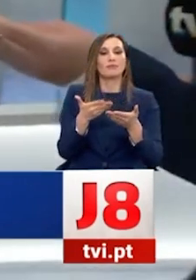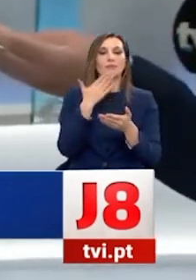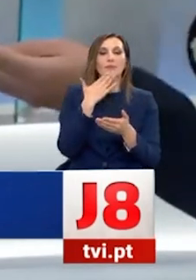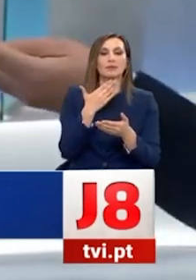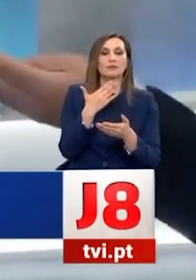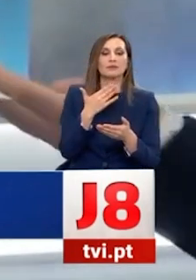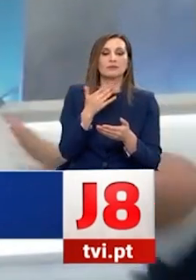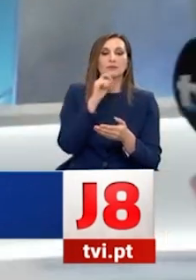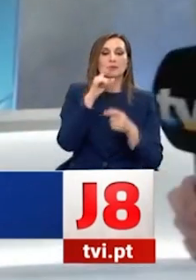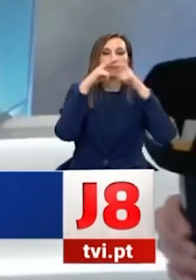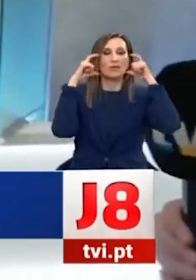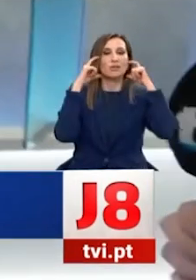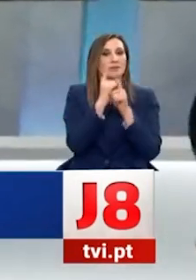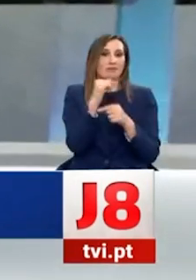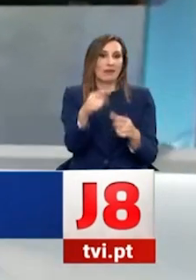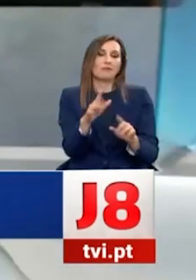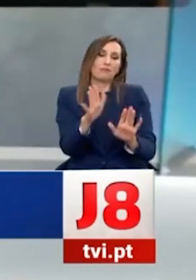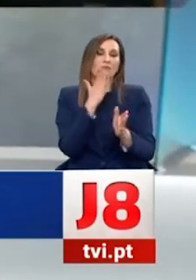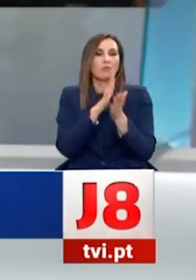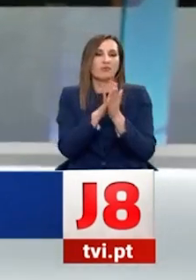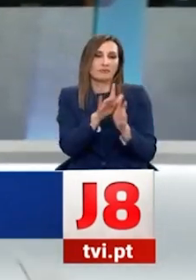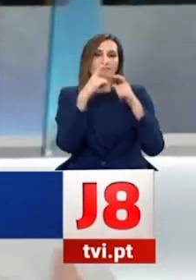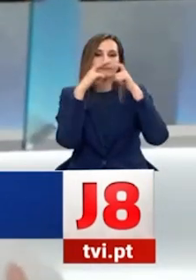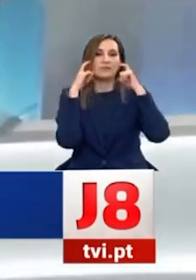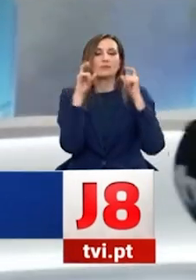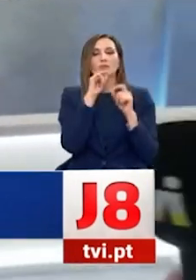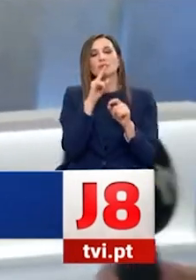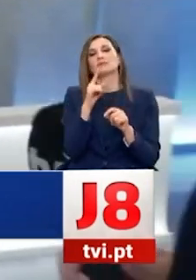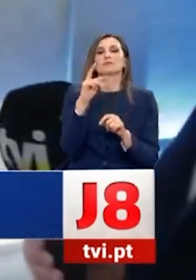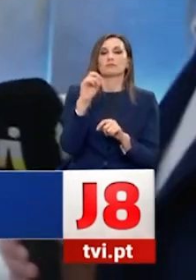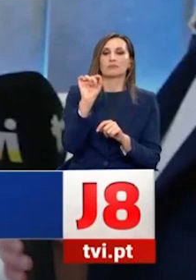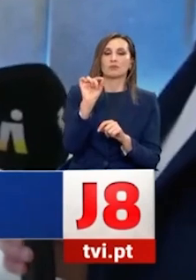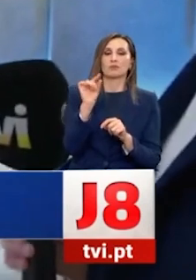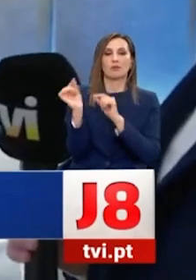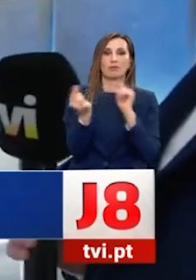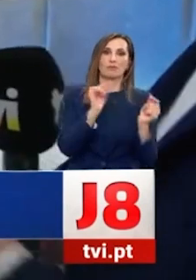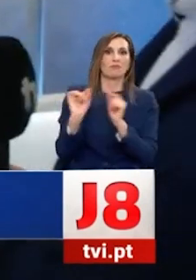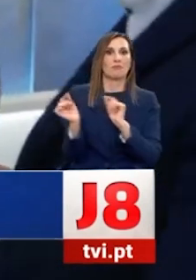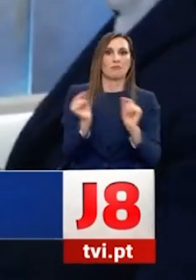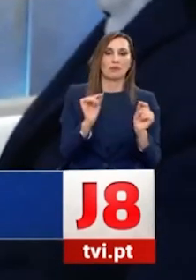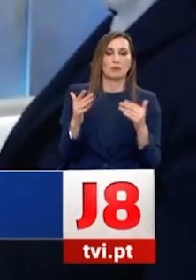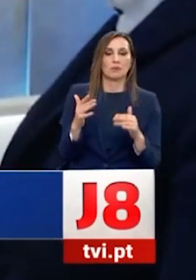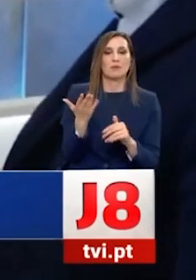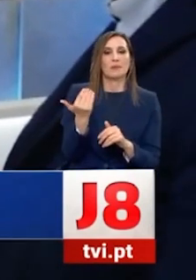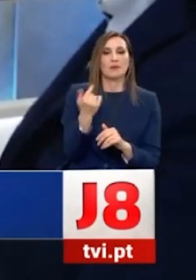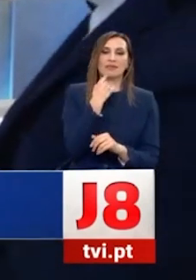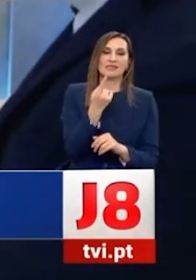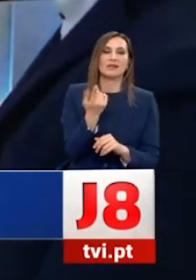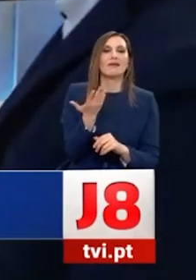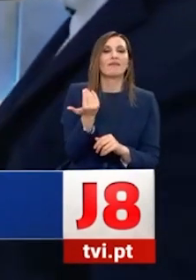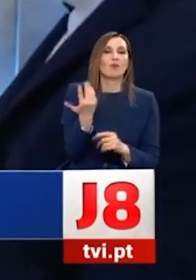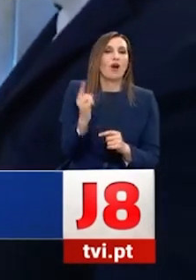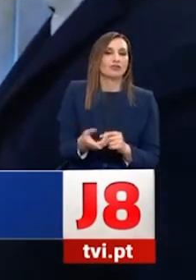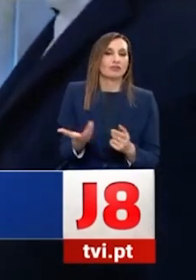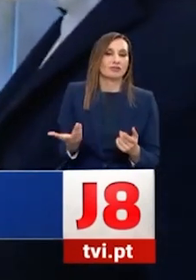que já agora mantenha a máscara, já que a tem posta, para lhe perguntar, depois de meia hora de debate aceso com Ana Gomes, o que é que ficou por dizer,